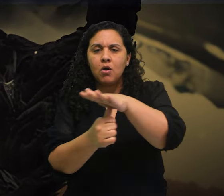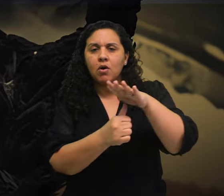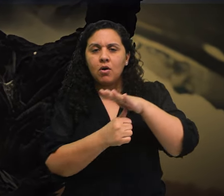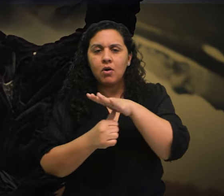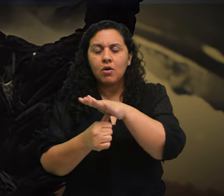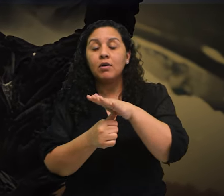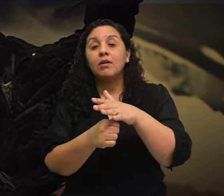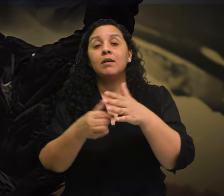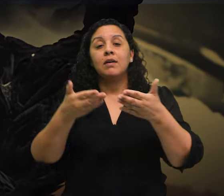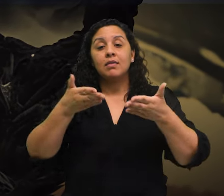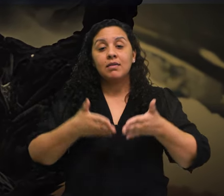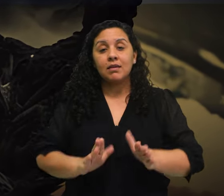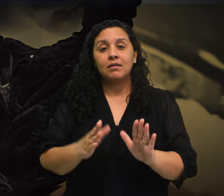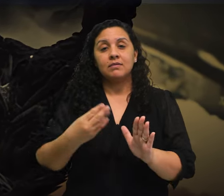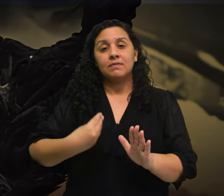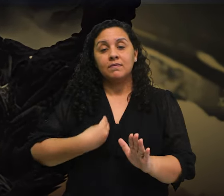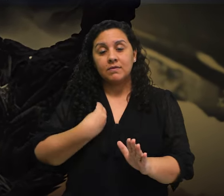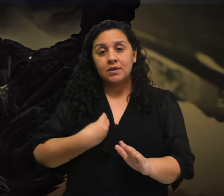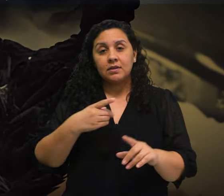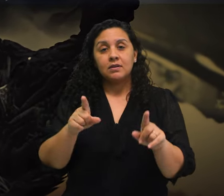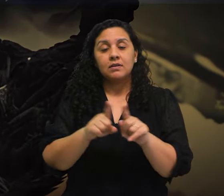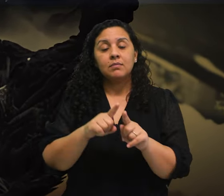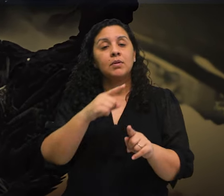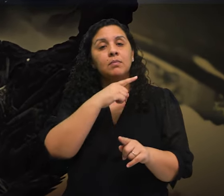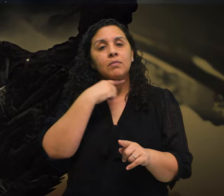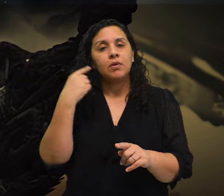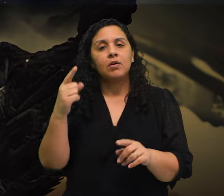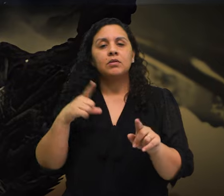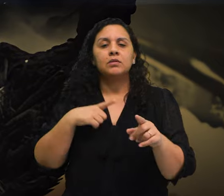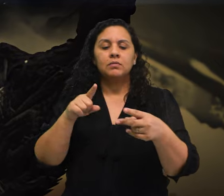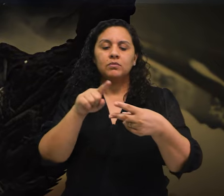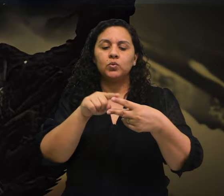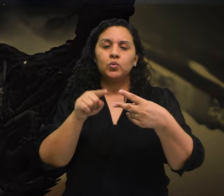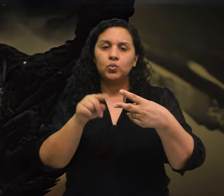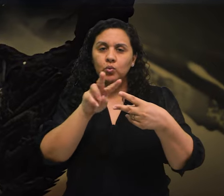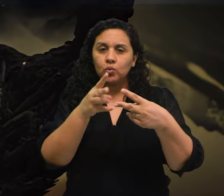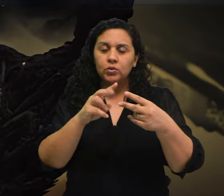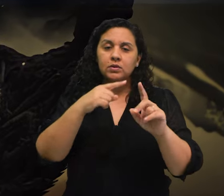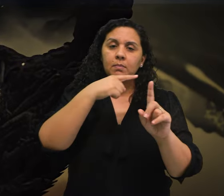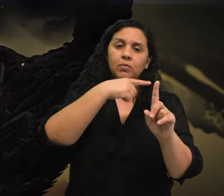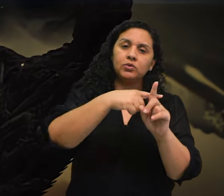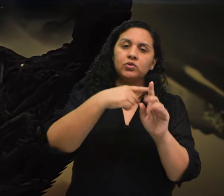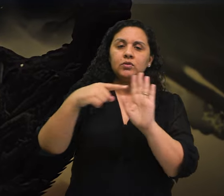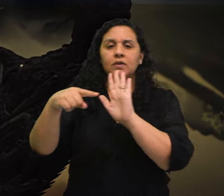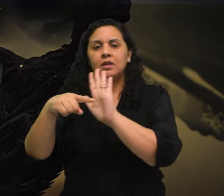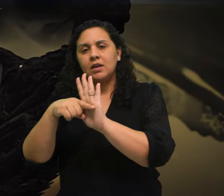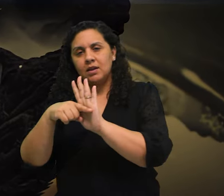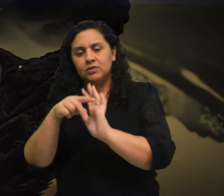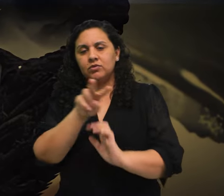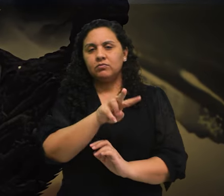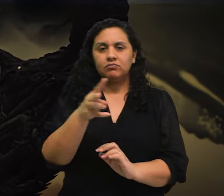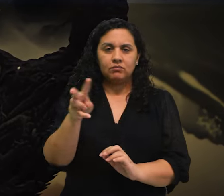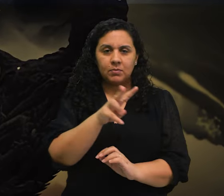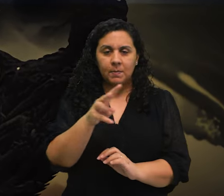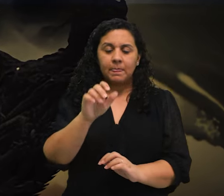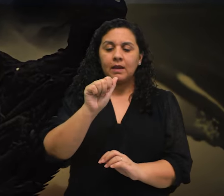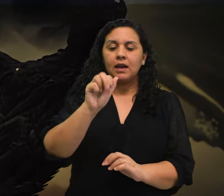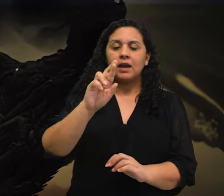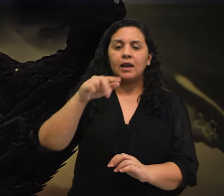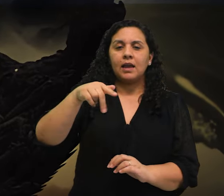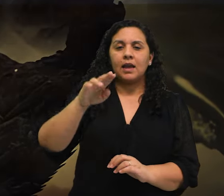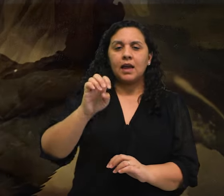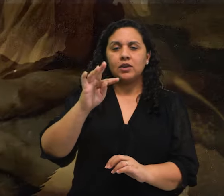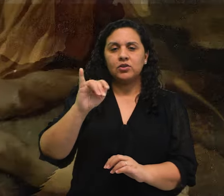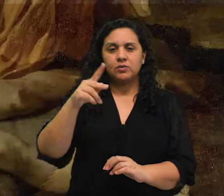de nascimento, de vida, de morte e das duas funções, positiva e negativa, que o